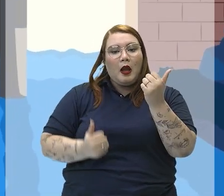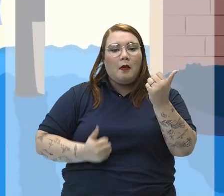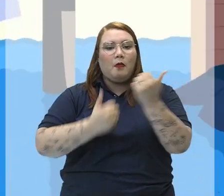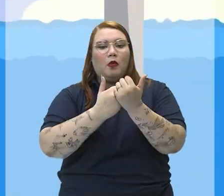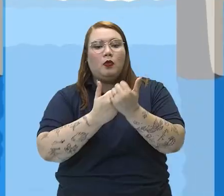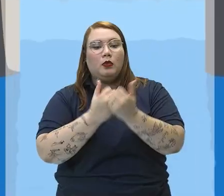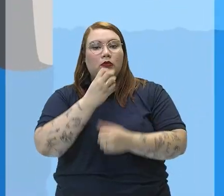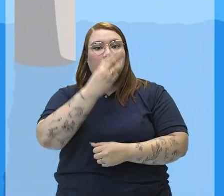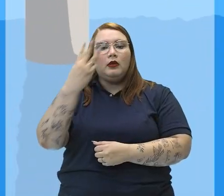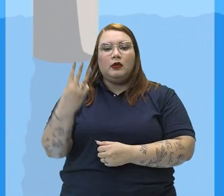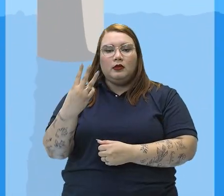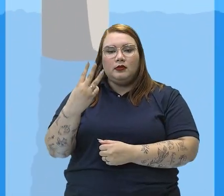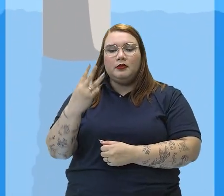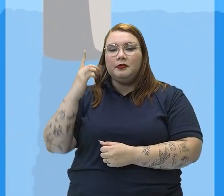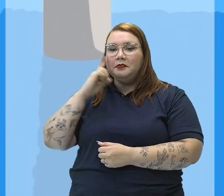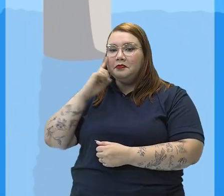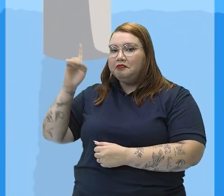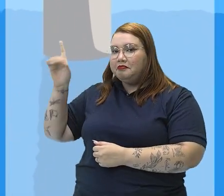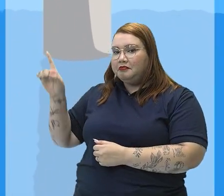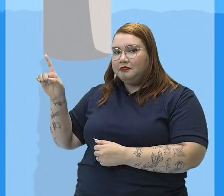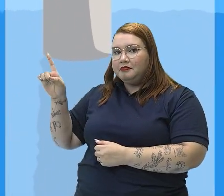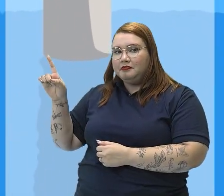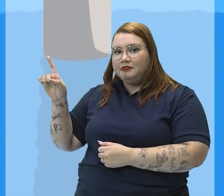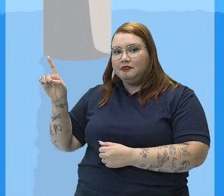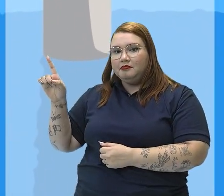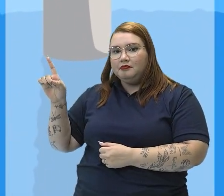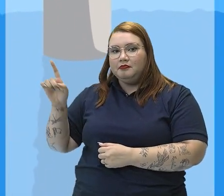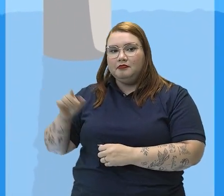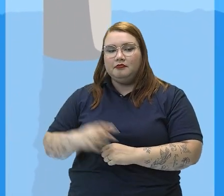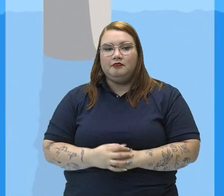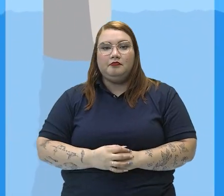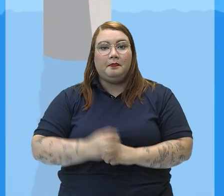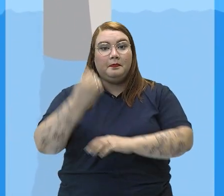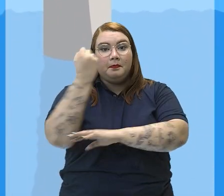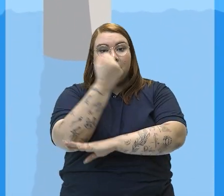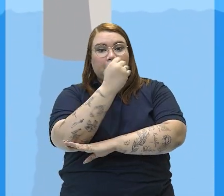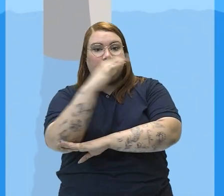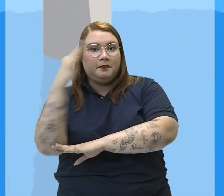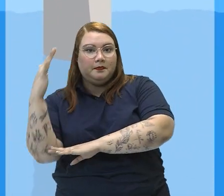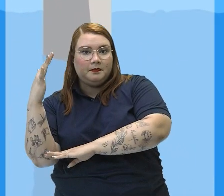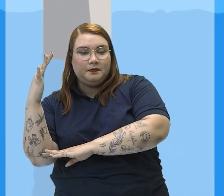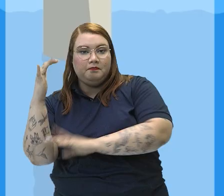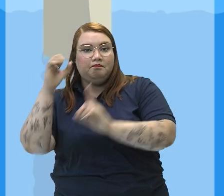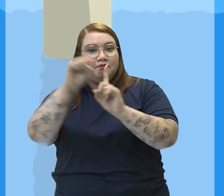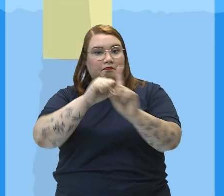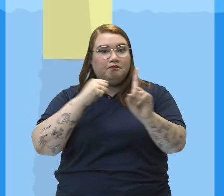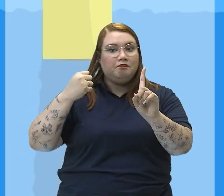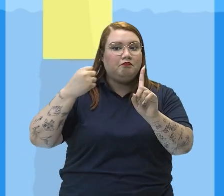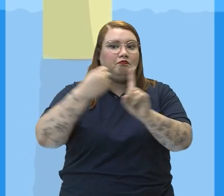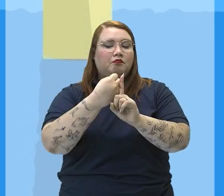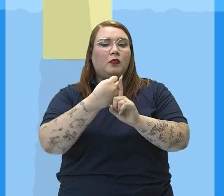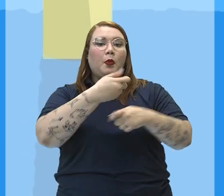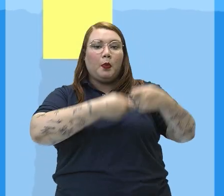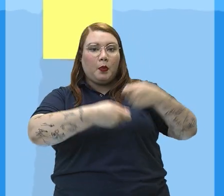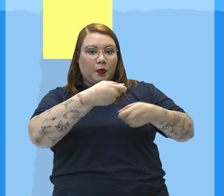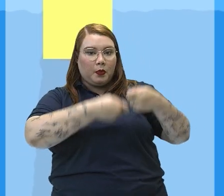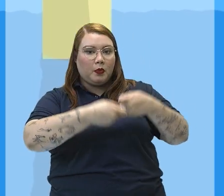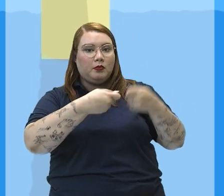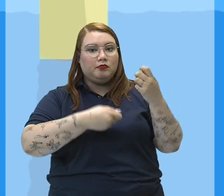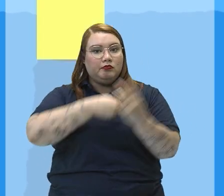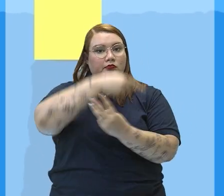3 pilares essenciais: o pilar ambiental, social e o